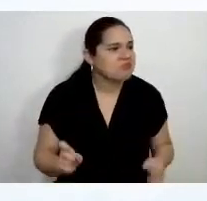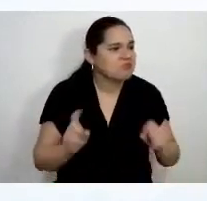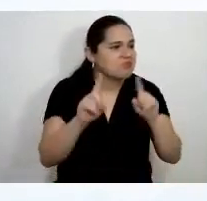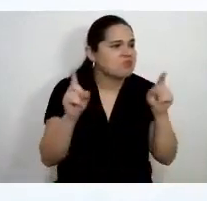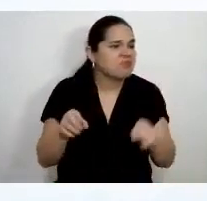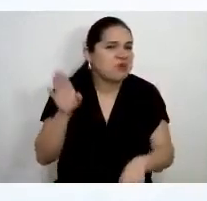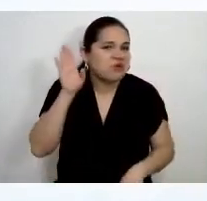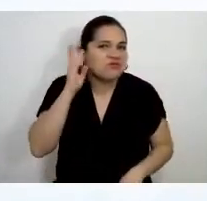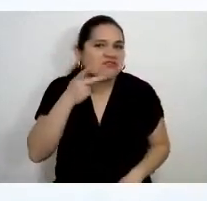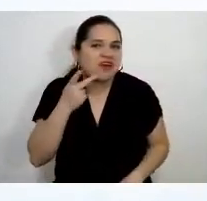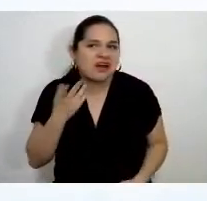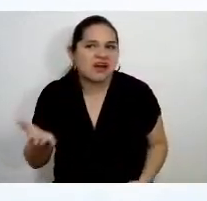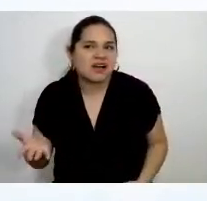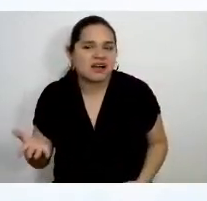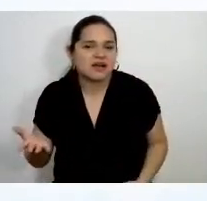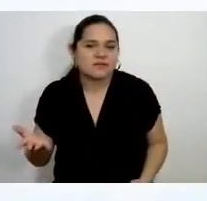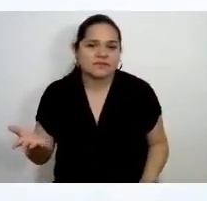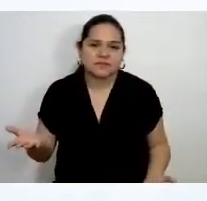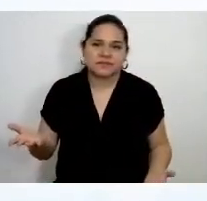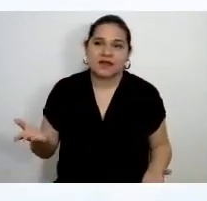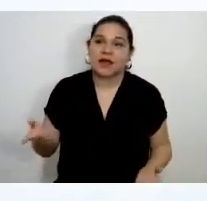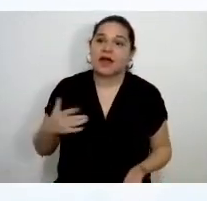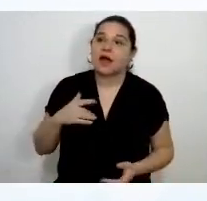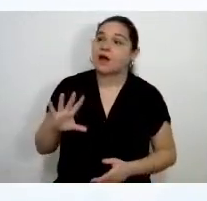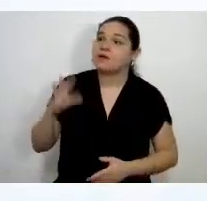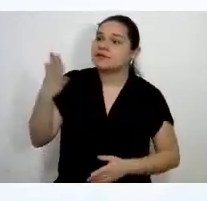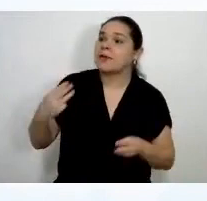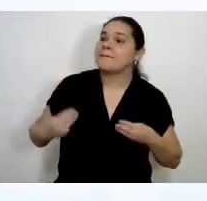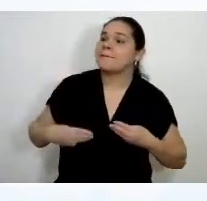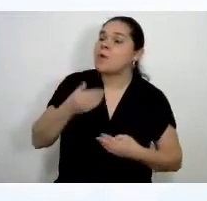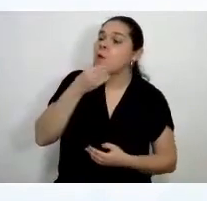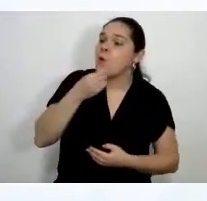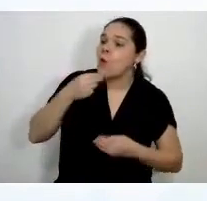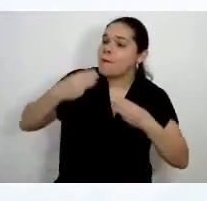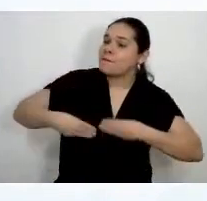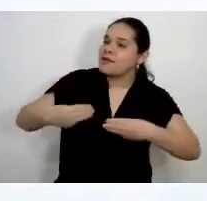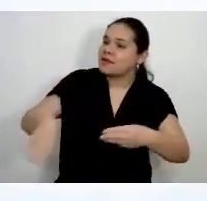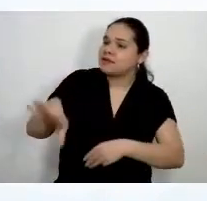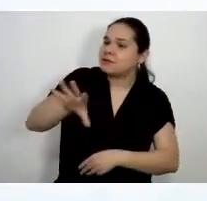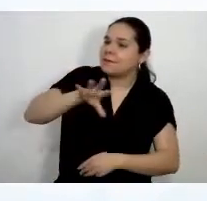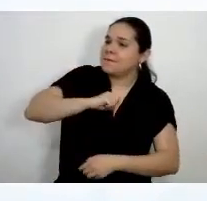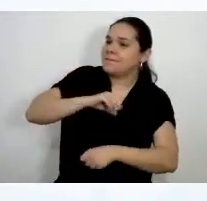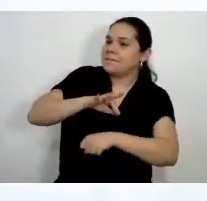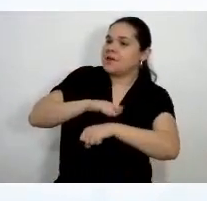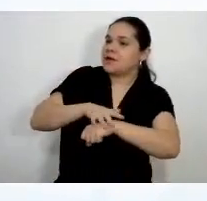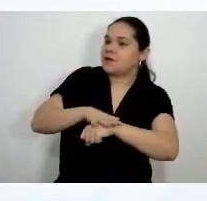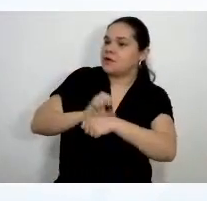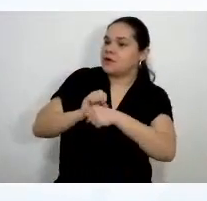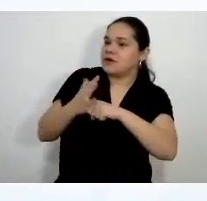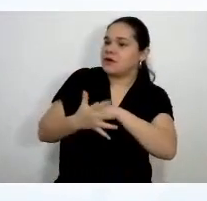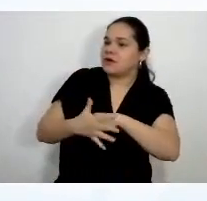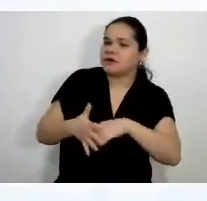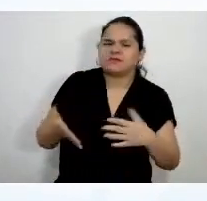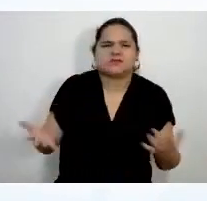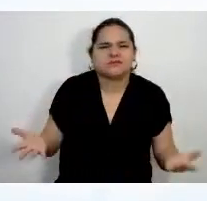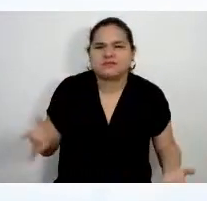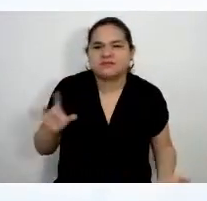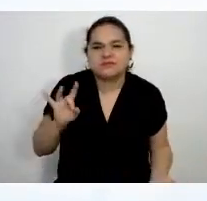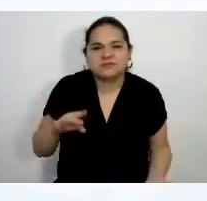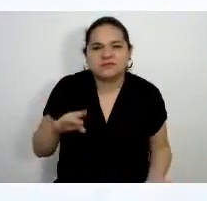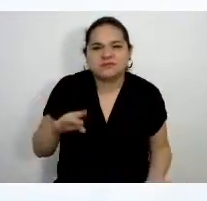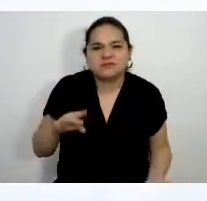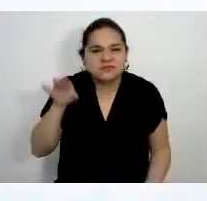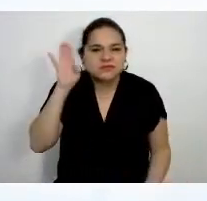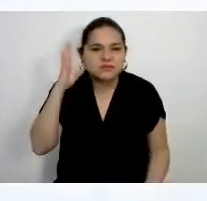porque o ministro pegou o coronavírus. Aí vem à tona, né? Então, talvez agora,